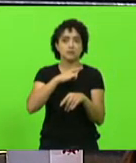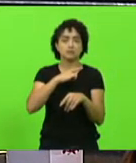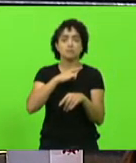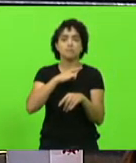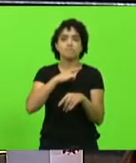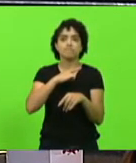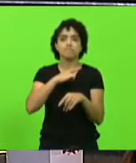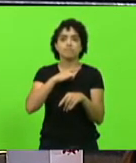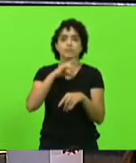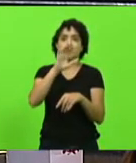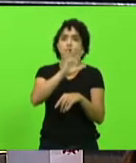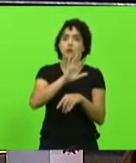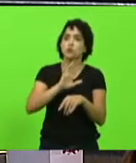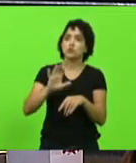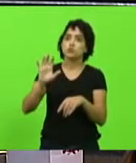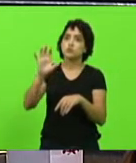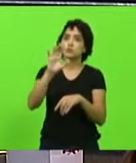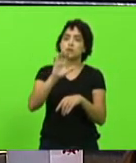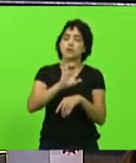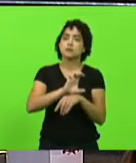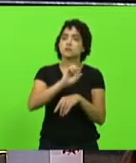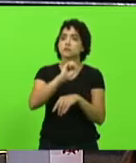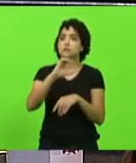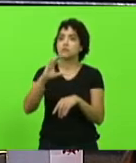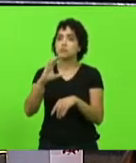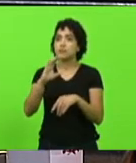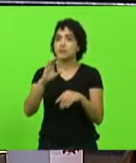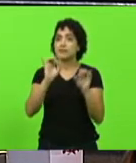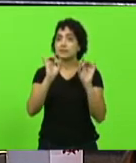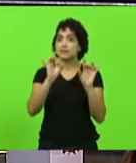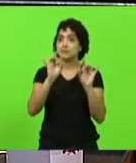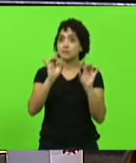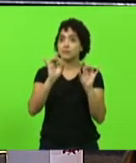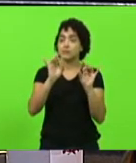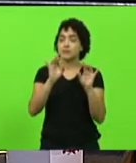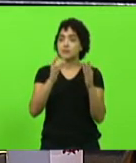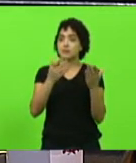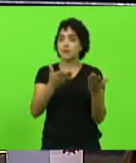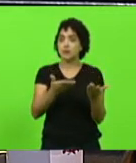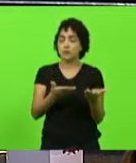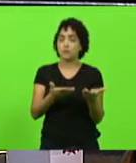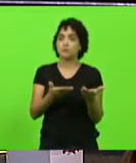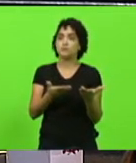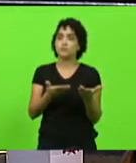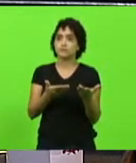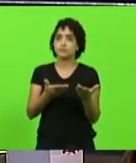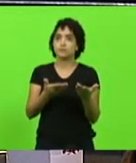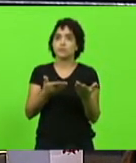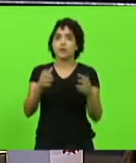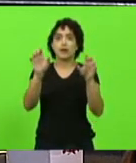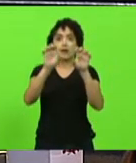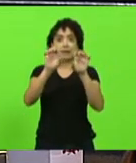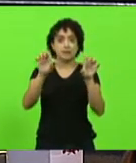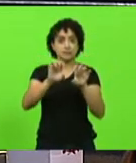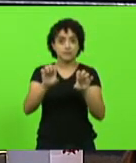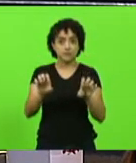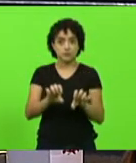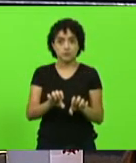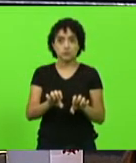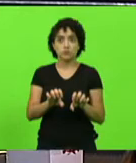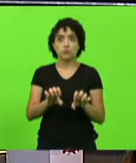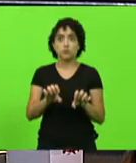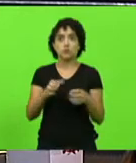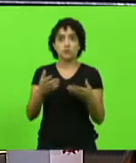Santa Catarina, mas ali, em especial, com relação à infraestrutura, ou seja, às